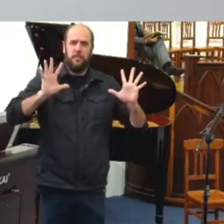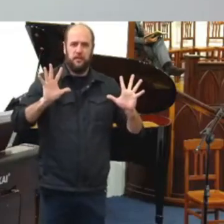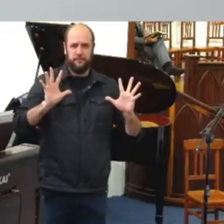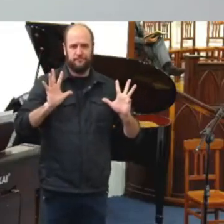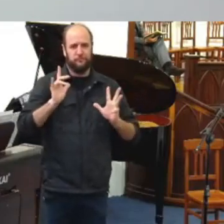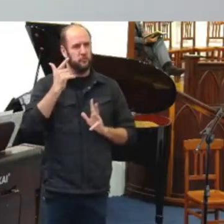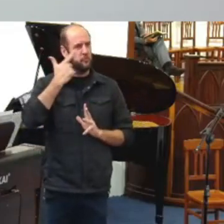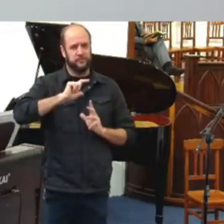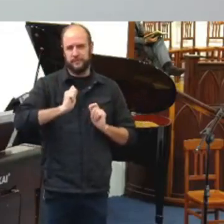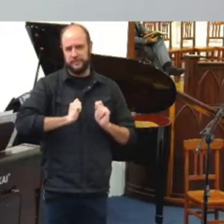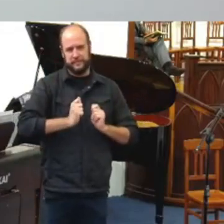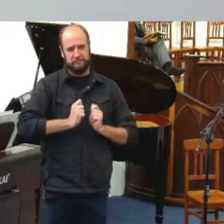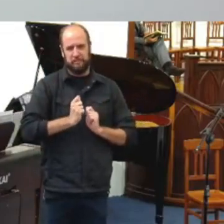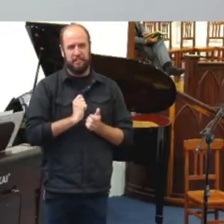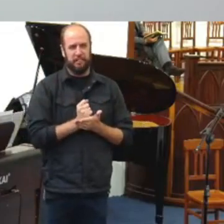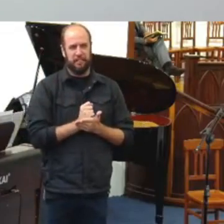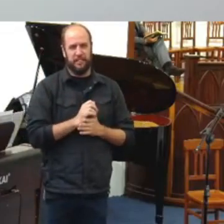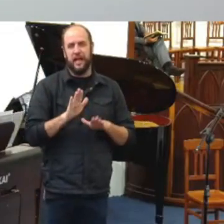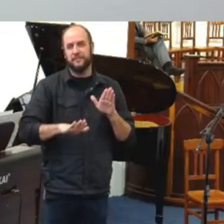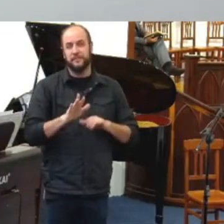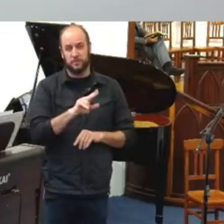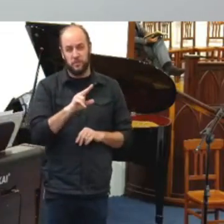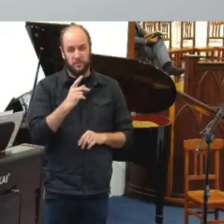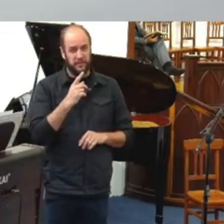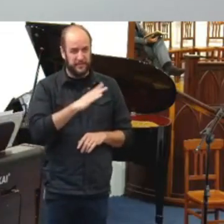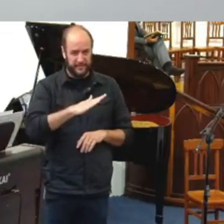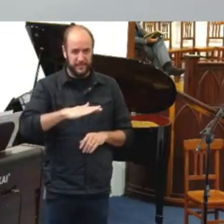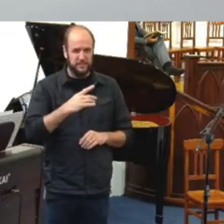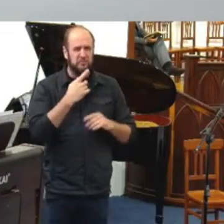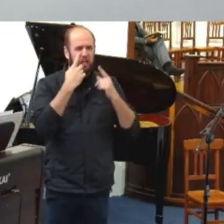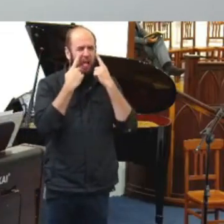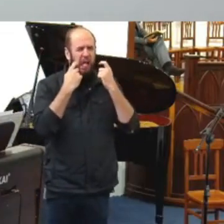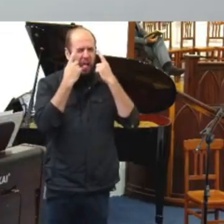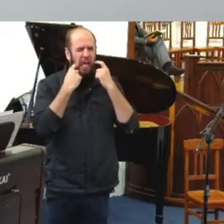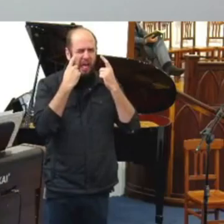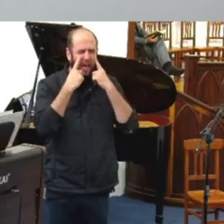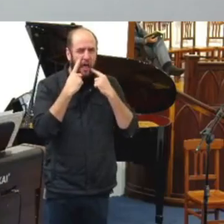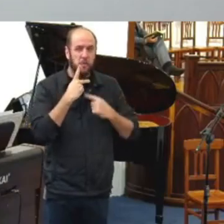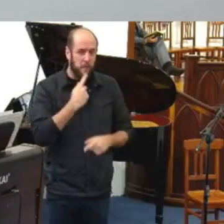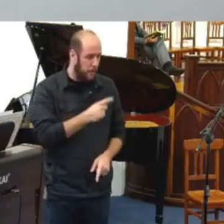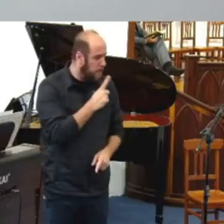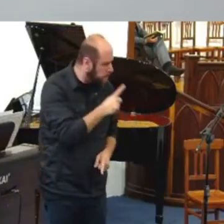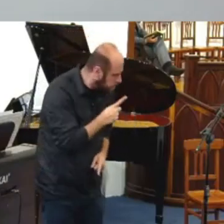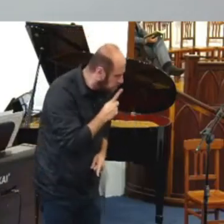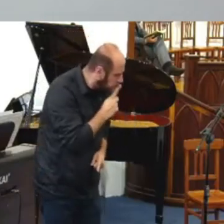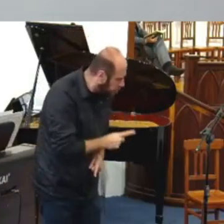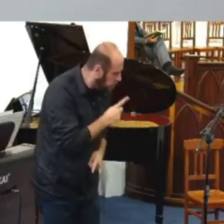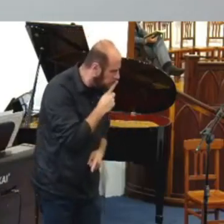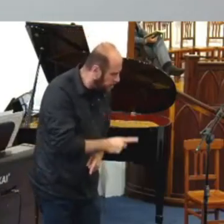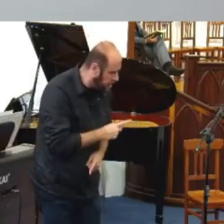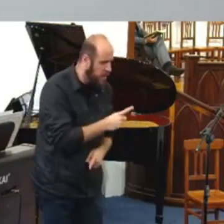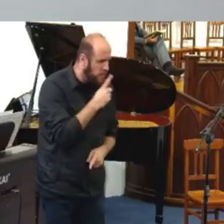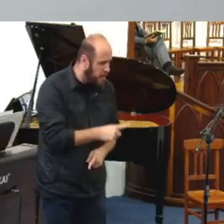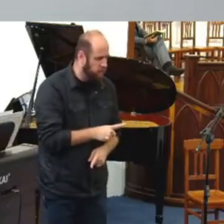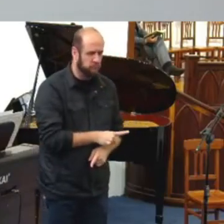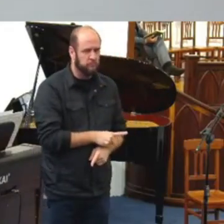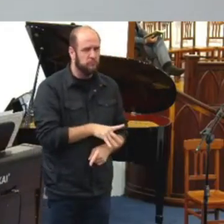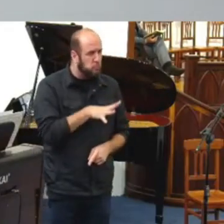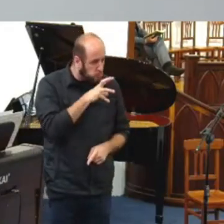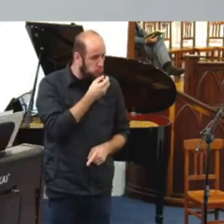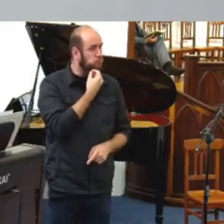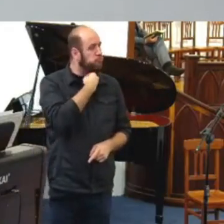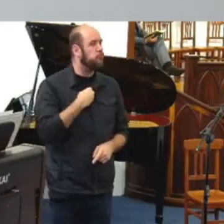Já teve um momento em que você começou a chorar, e o seu pai e sua mãe disse para você: para de chorar, menino, para de chorar, engole esse